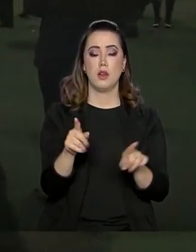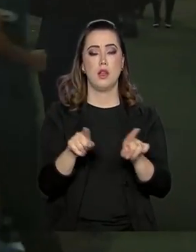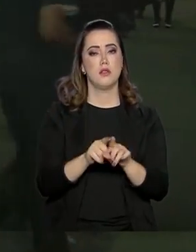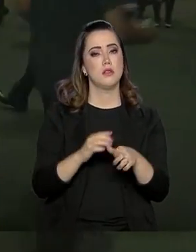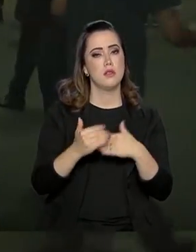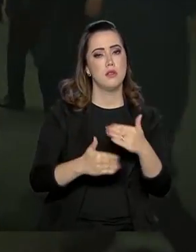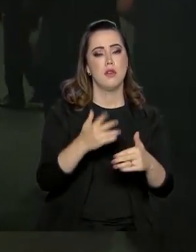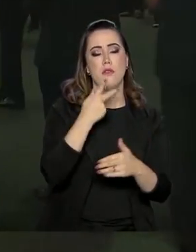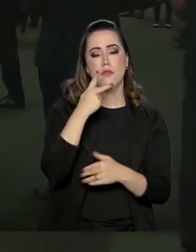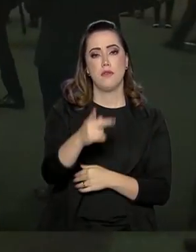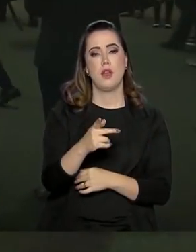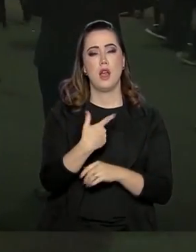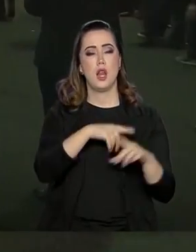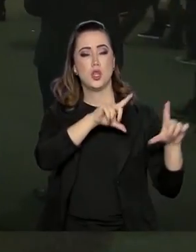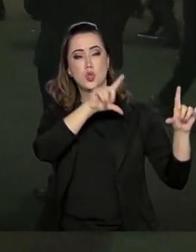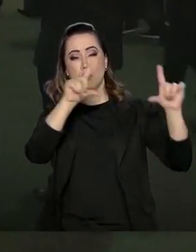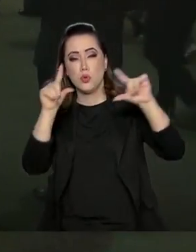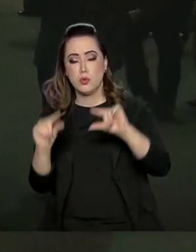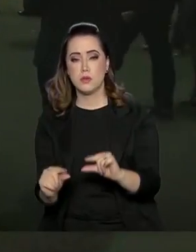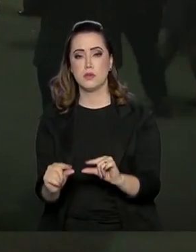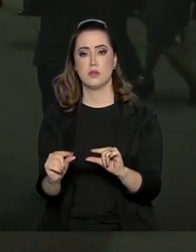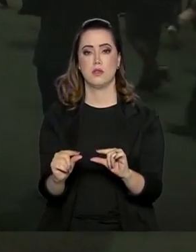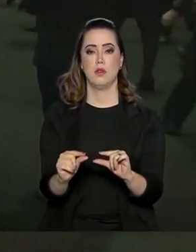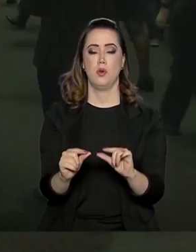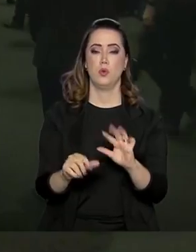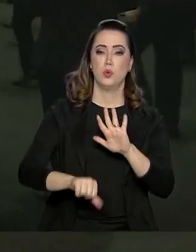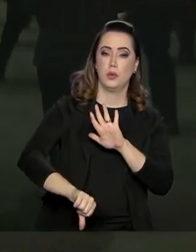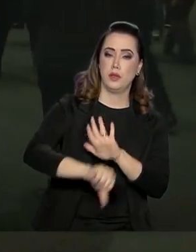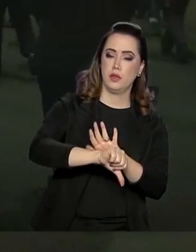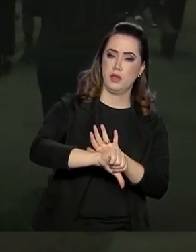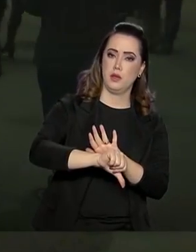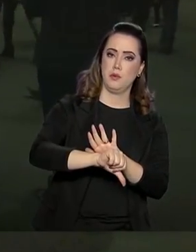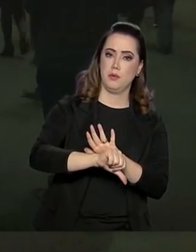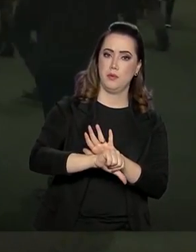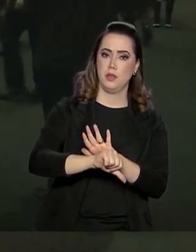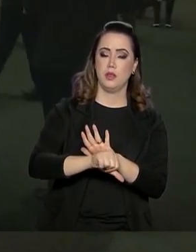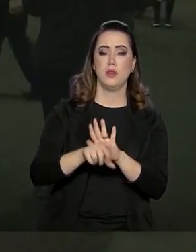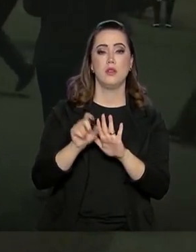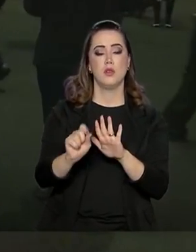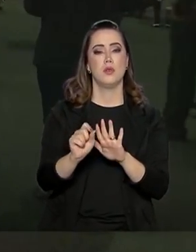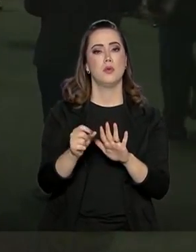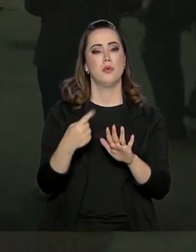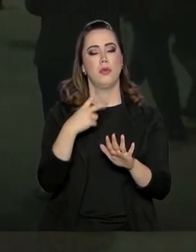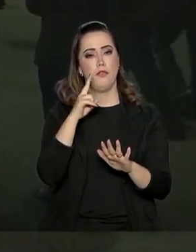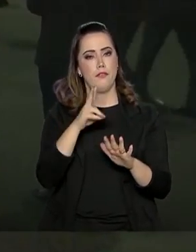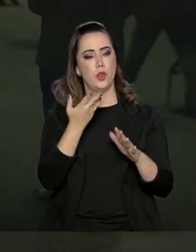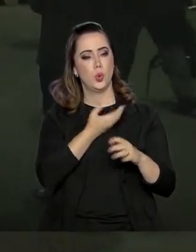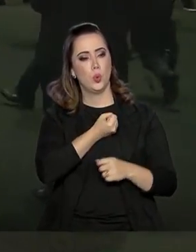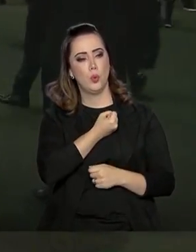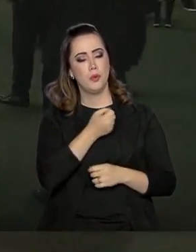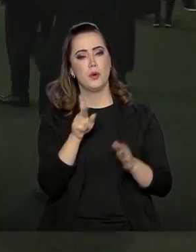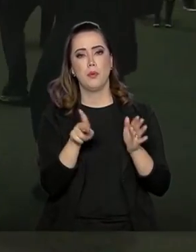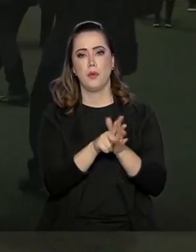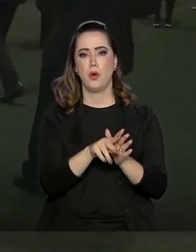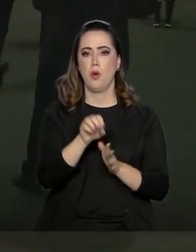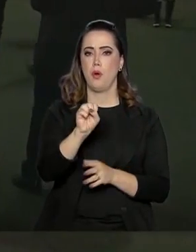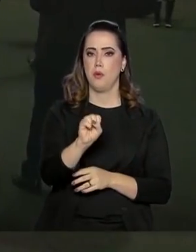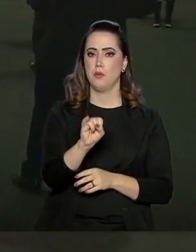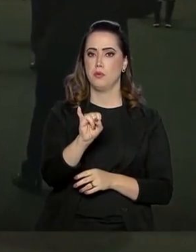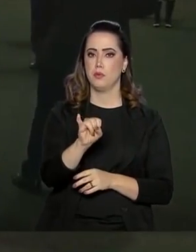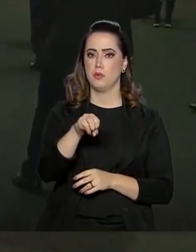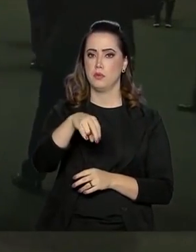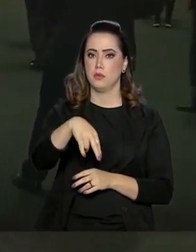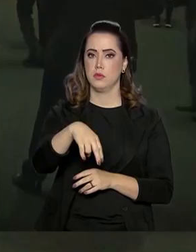suas falas, a queda, a redução na criminalidade baseada em números colhidos pelo Sinesp, o sistema